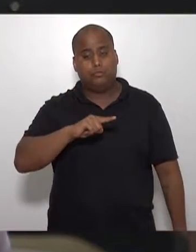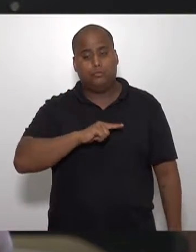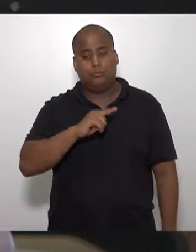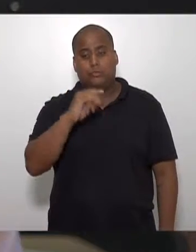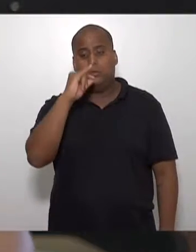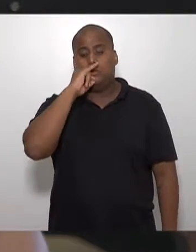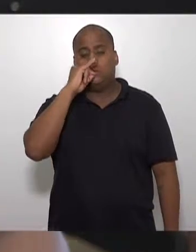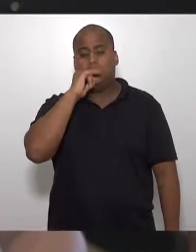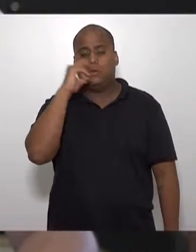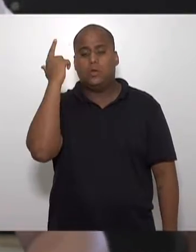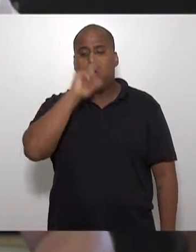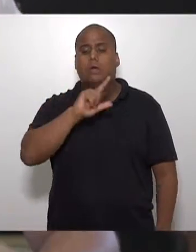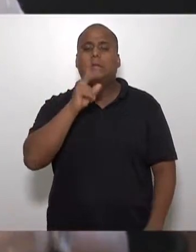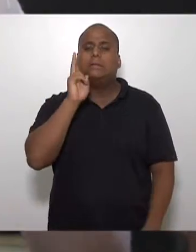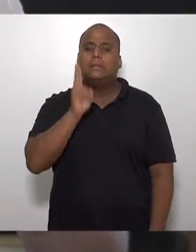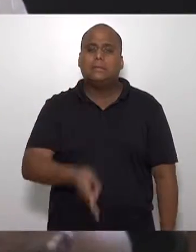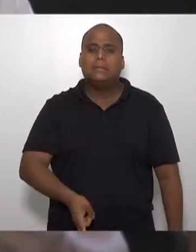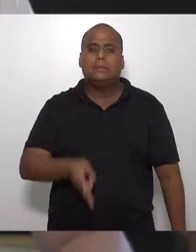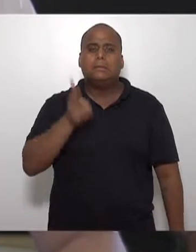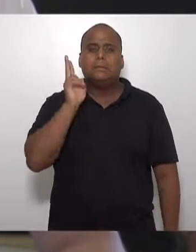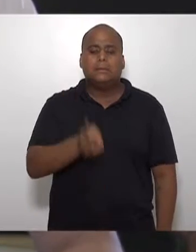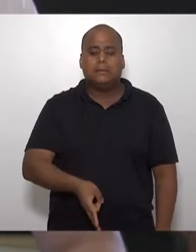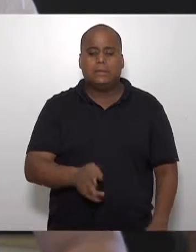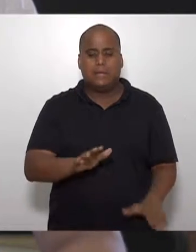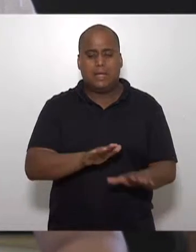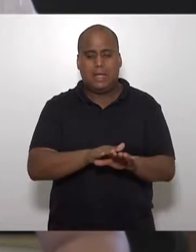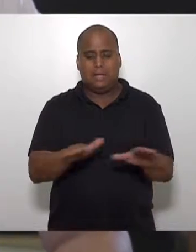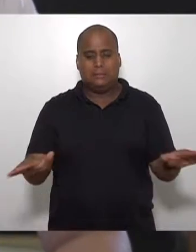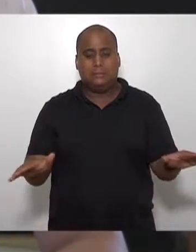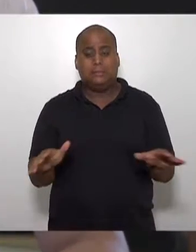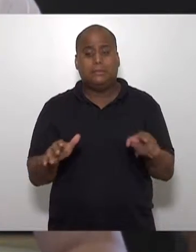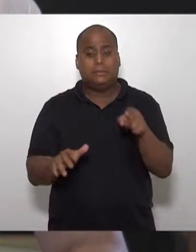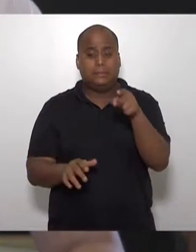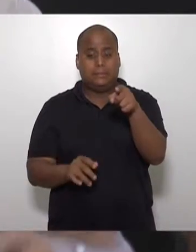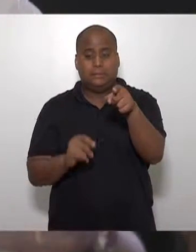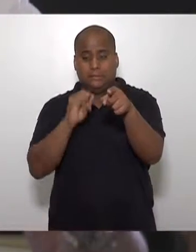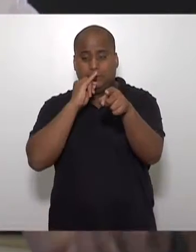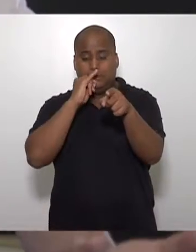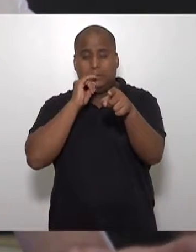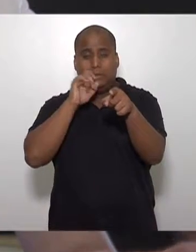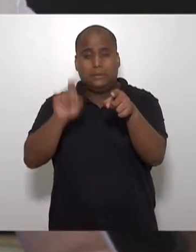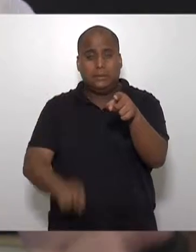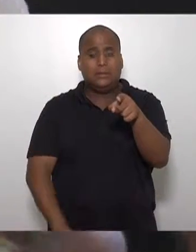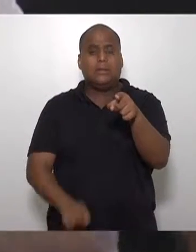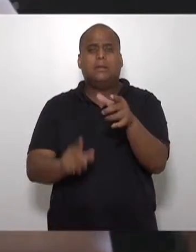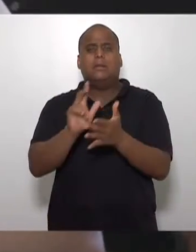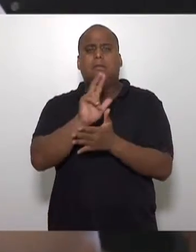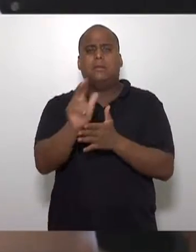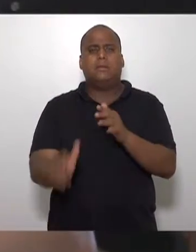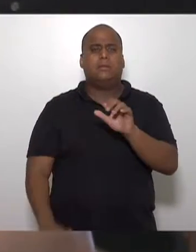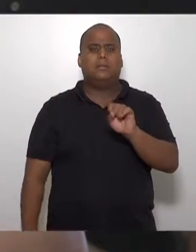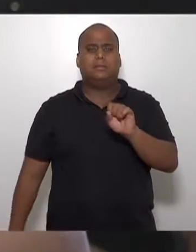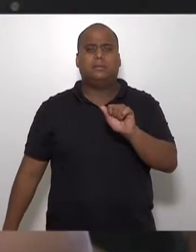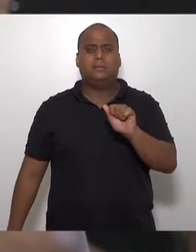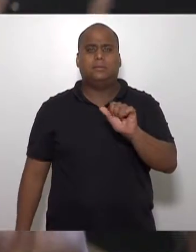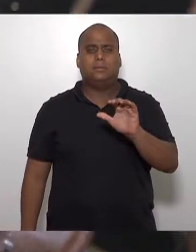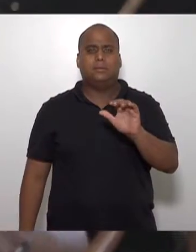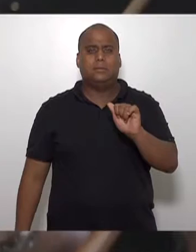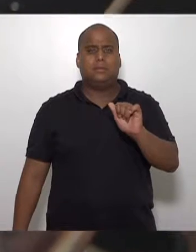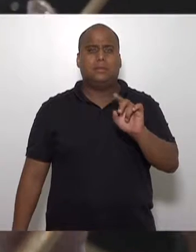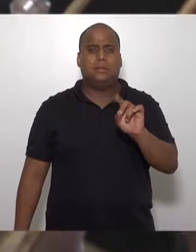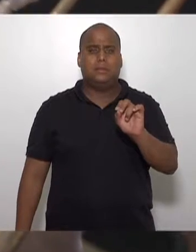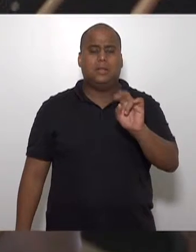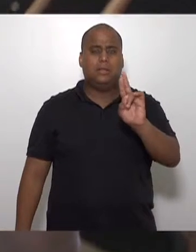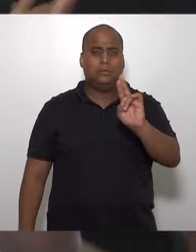criado uma tradição de se escrever pra trio de trombones então era um trombone e um sax gaúcha altus a cabo tenor e não